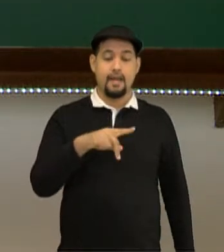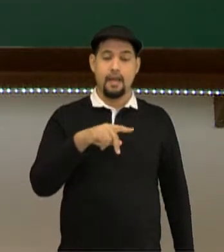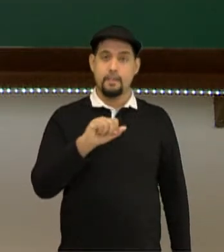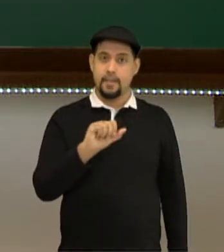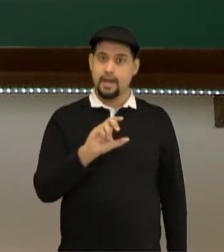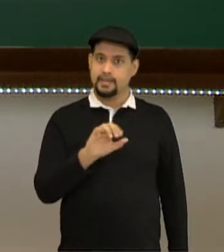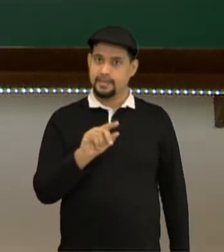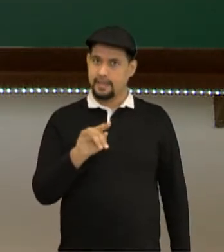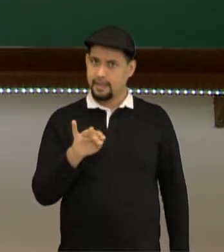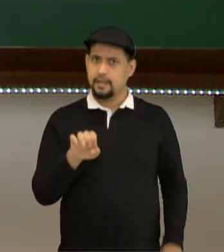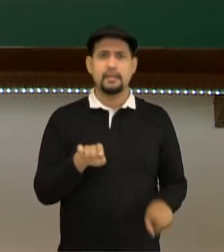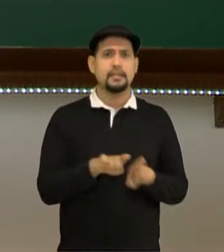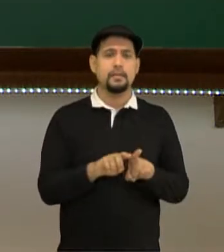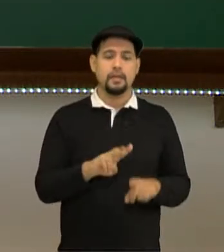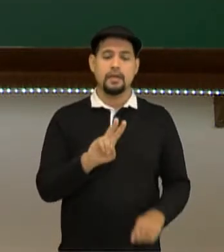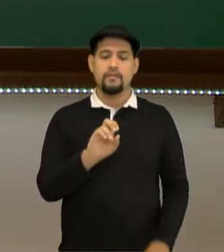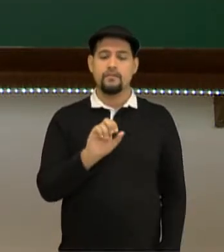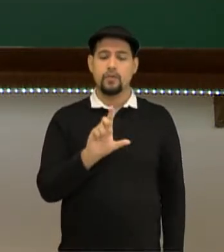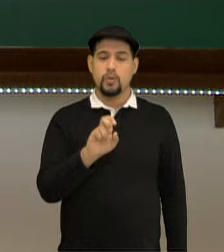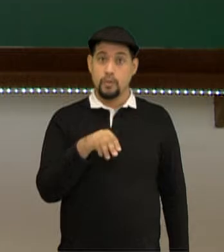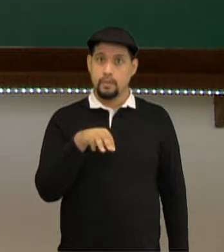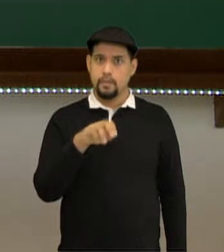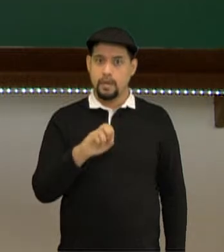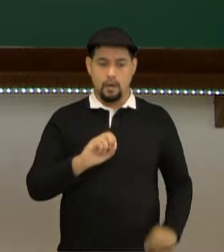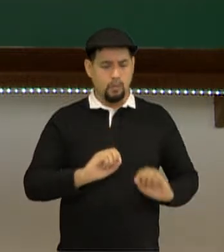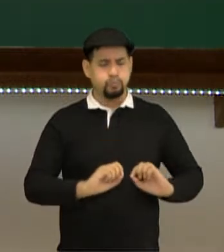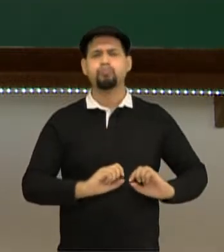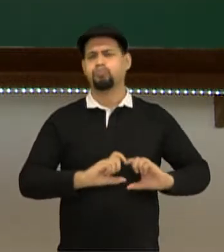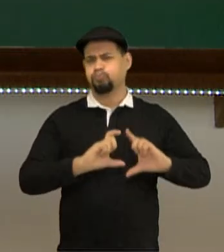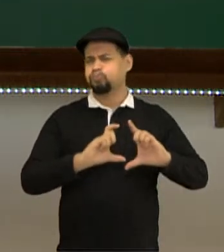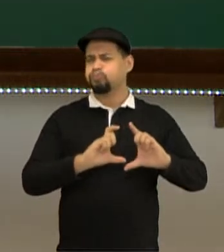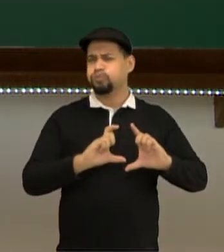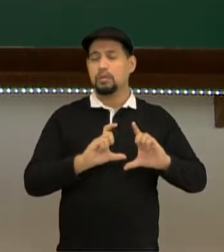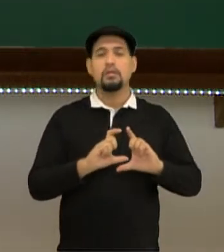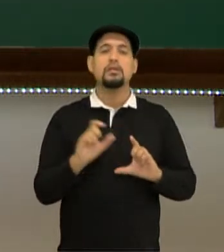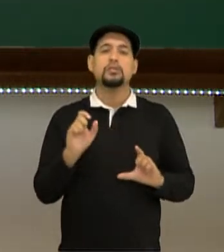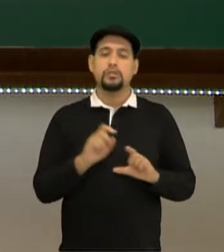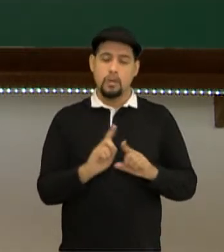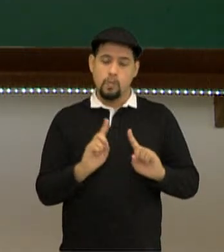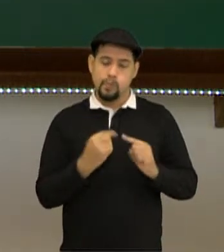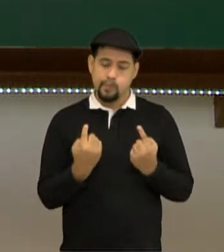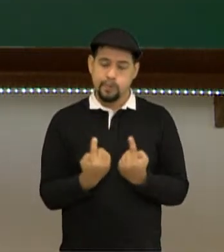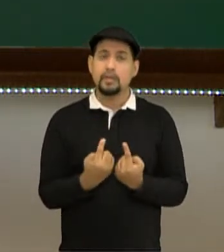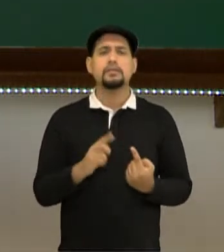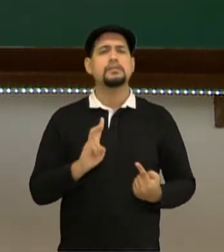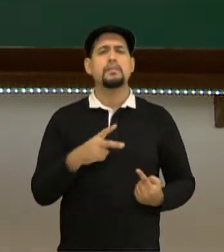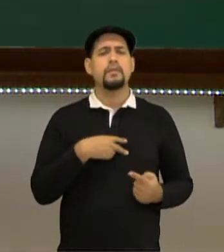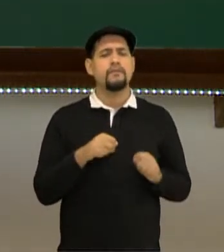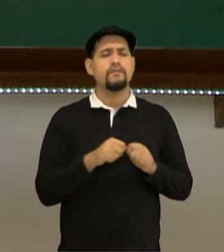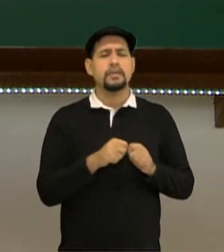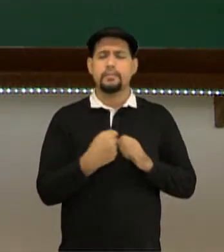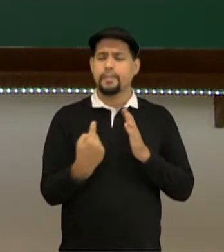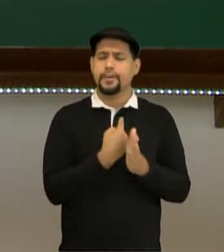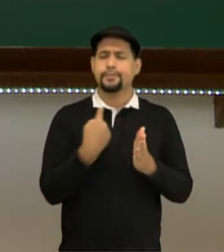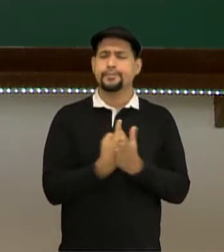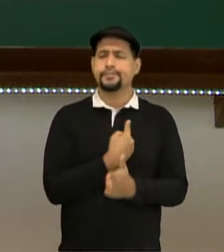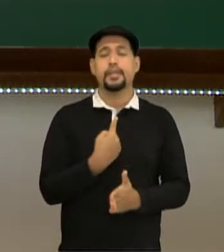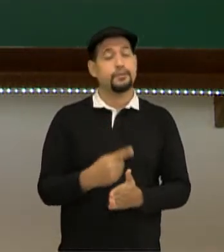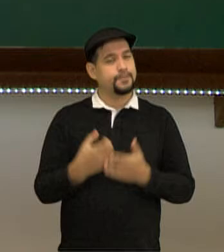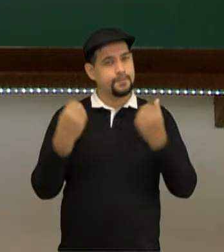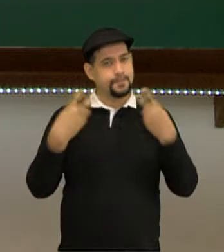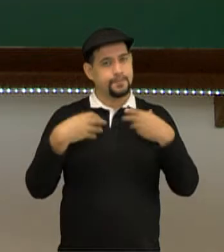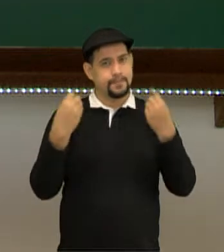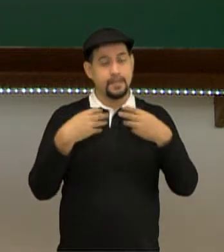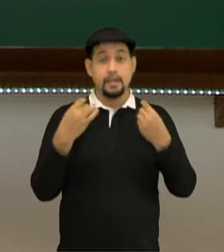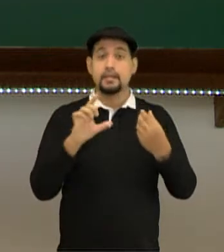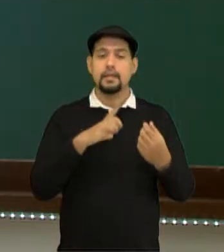volume, obviamente, de cilindro, gente. Então vamos começar com uma pergunta que sempre me fazem. Apesar de a gente sempre falar,